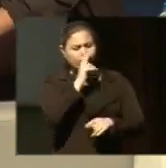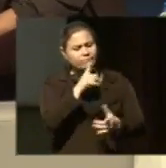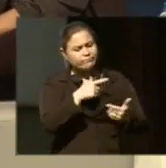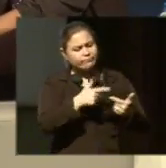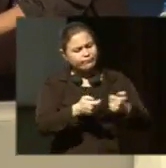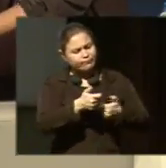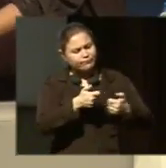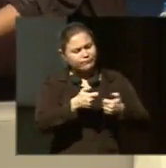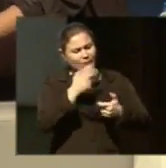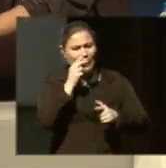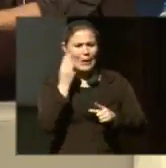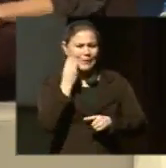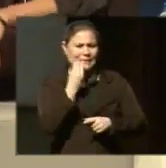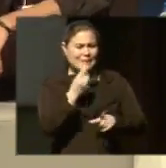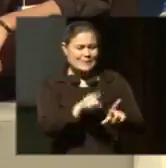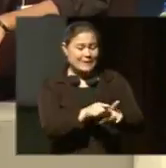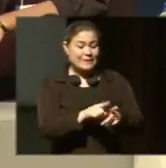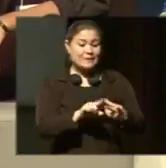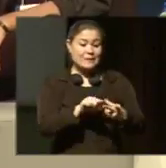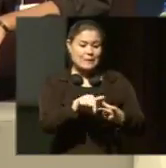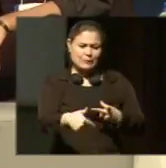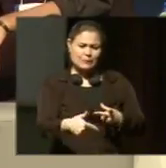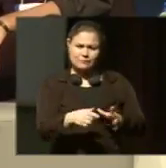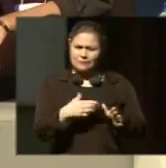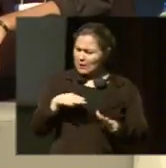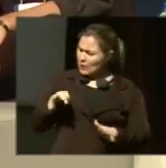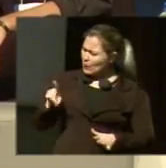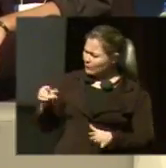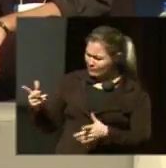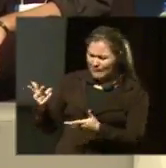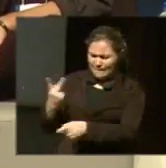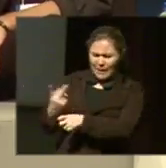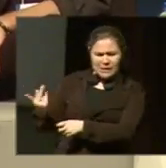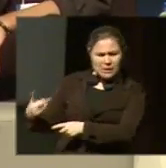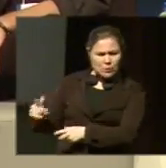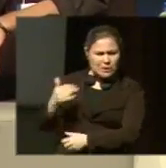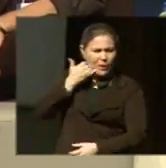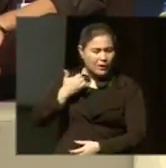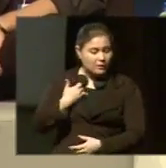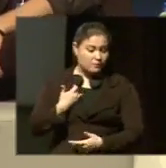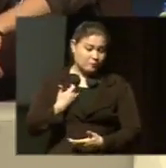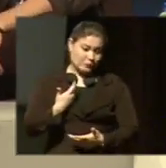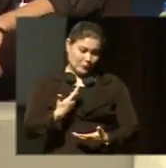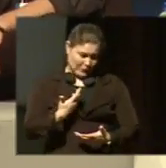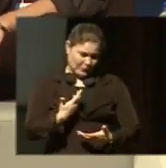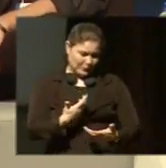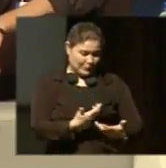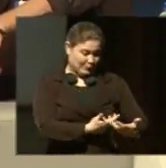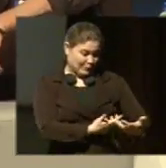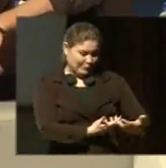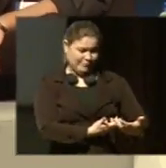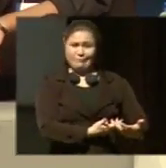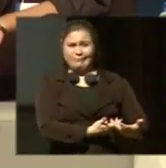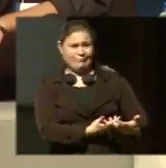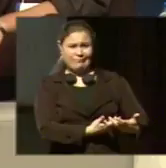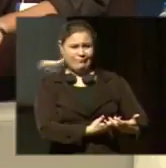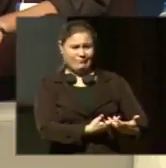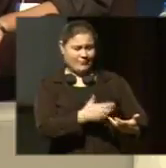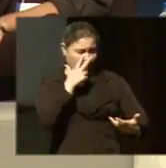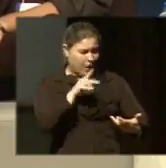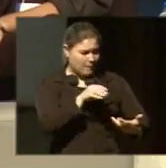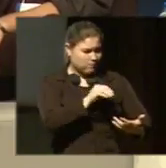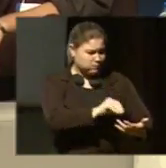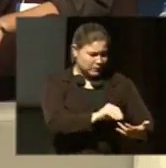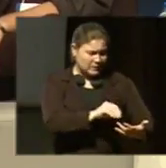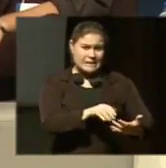deu um bufo, assim. Ele falou, Eduardo, me empresta esse celular aqui. Aí ele me esculachou, meu avô. Nossa. Daí ele botou o